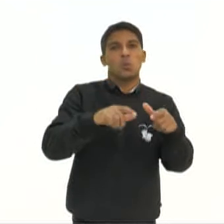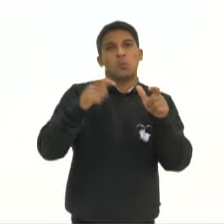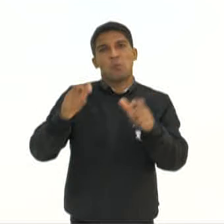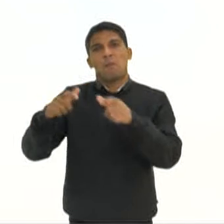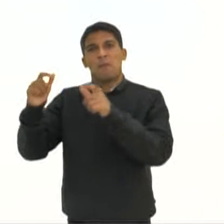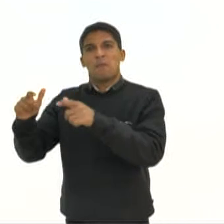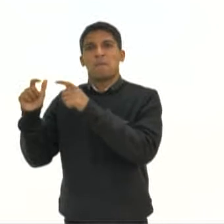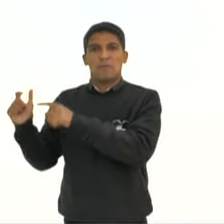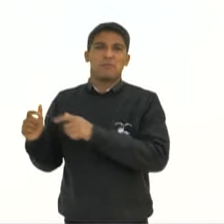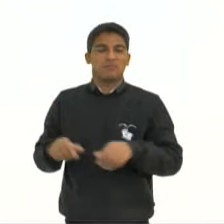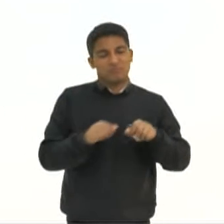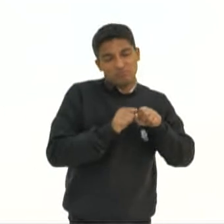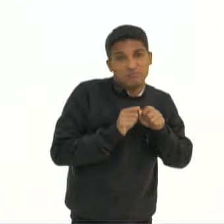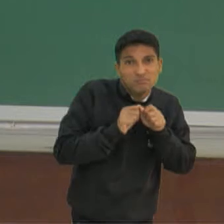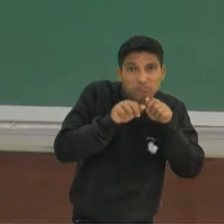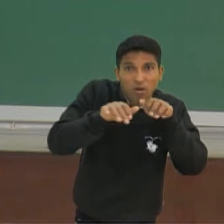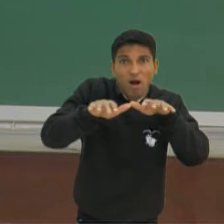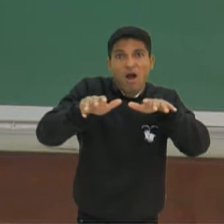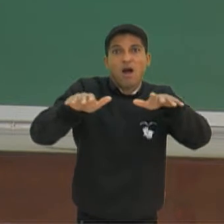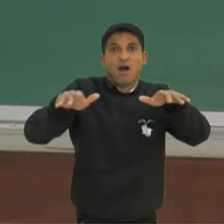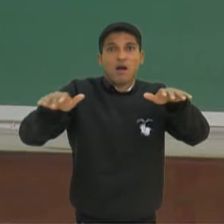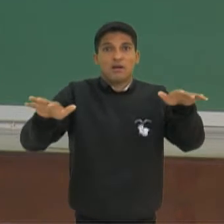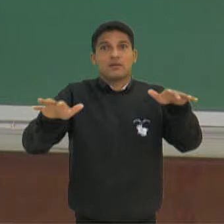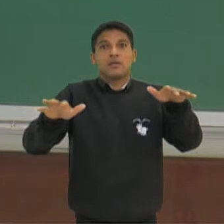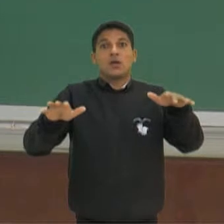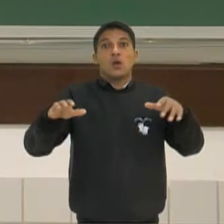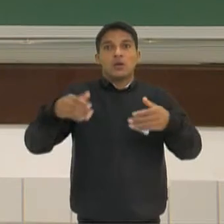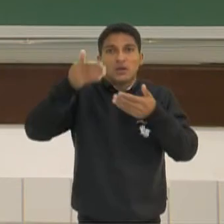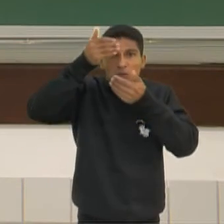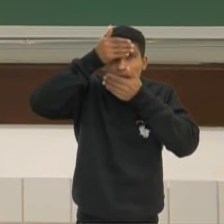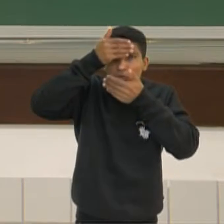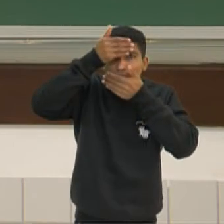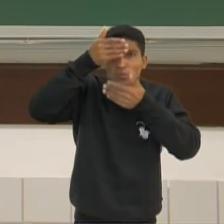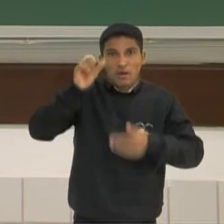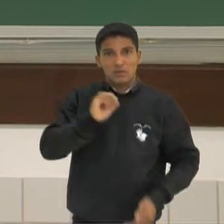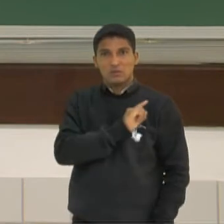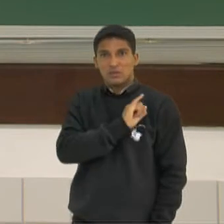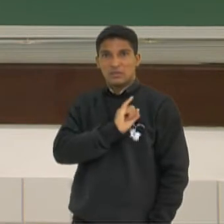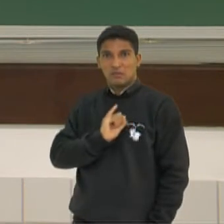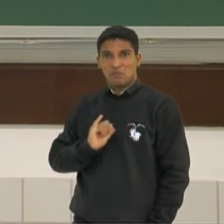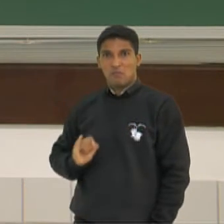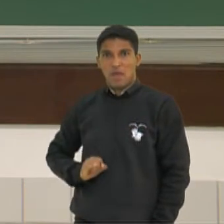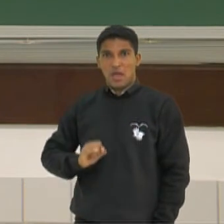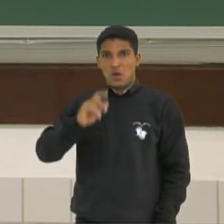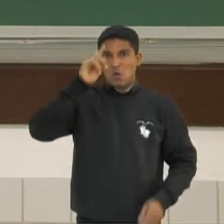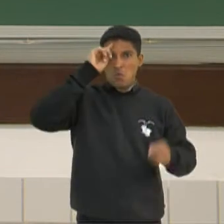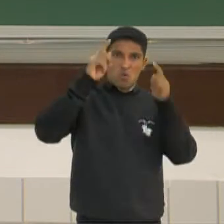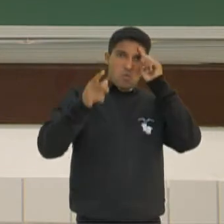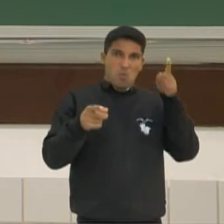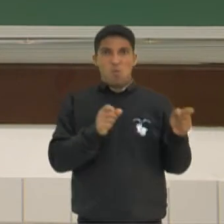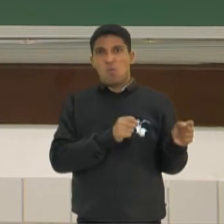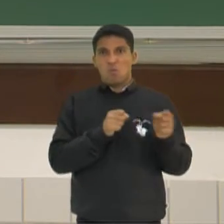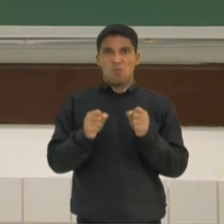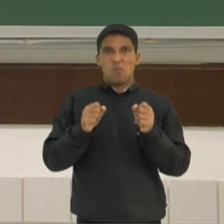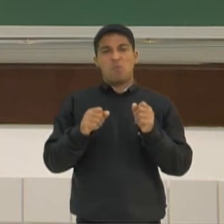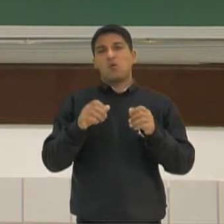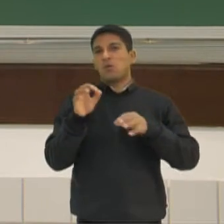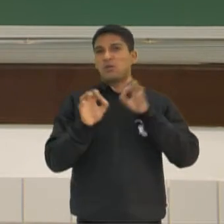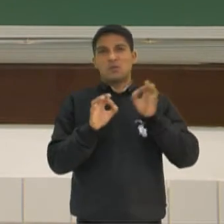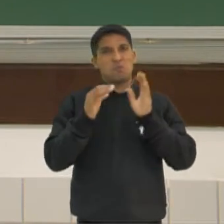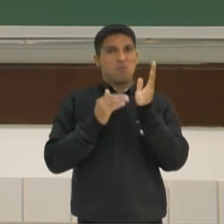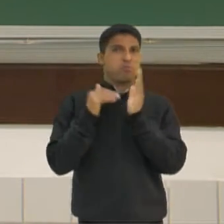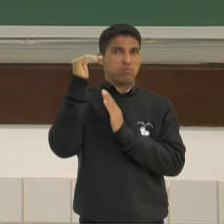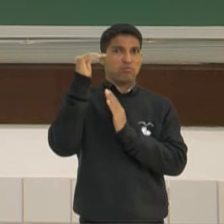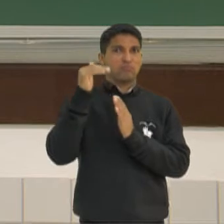esse império muçulmano. Mas a gente tem que ver um pouco sobre os aspectos culturais dos árabes,